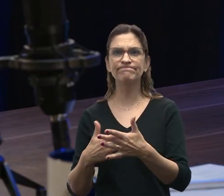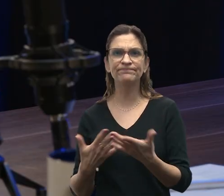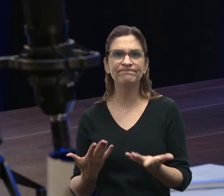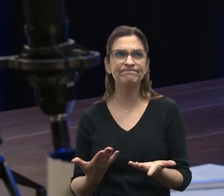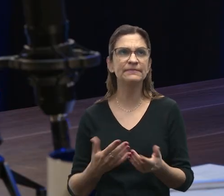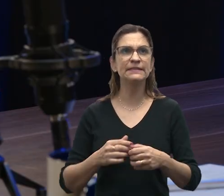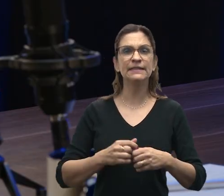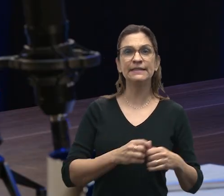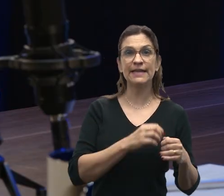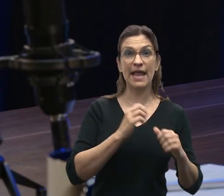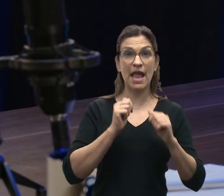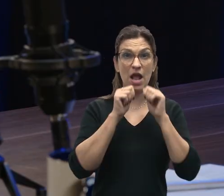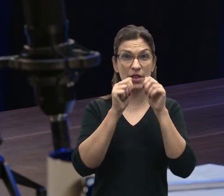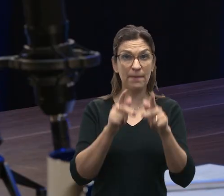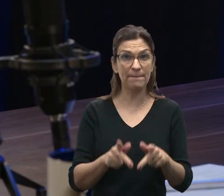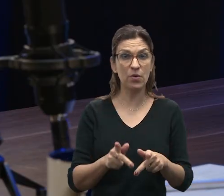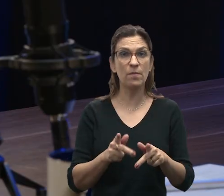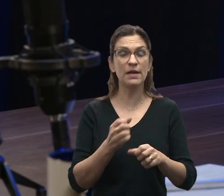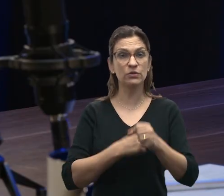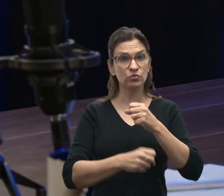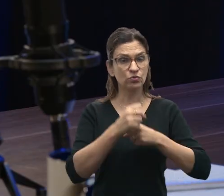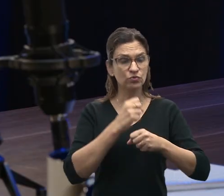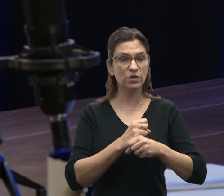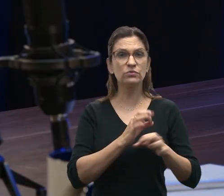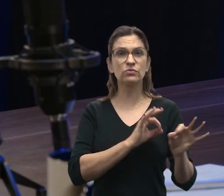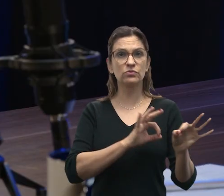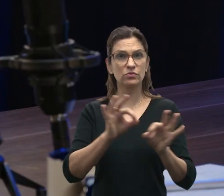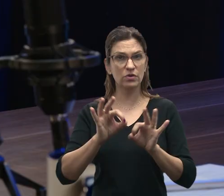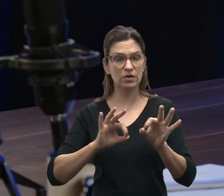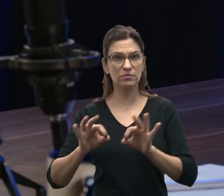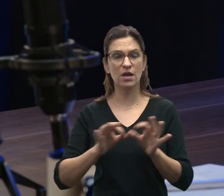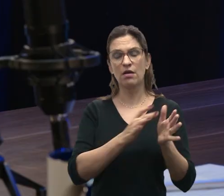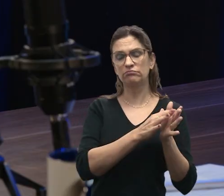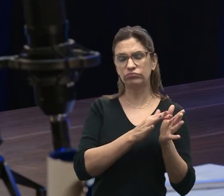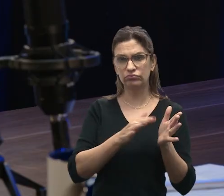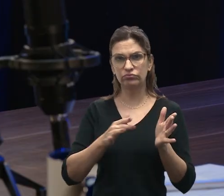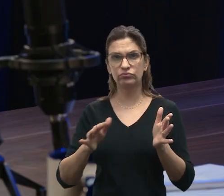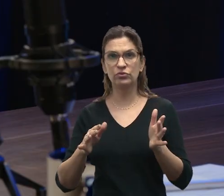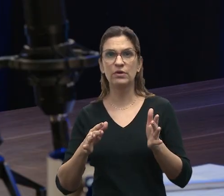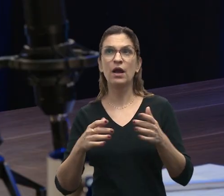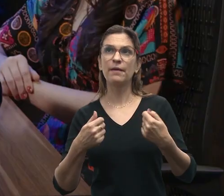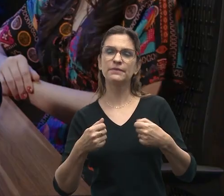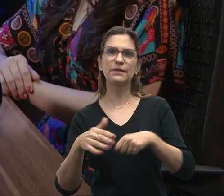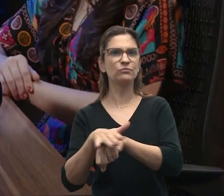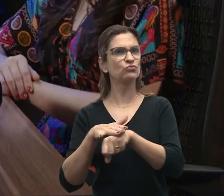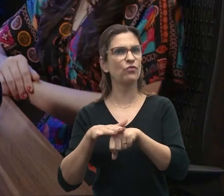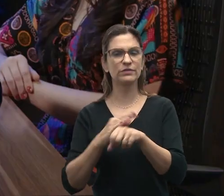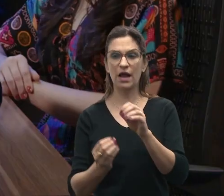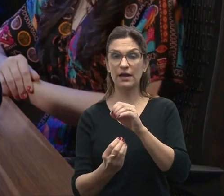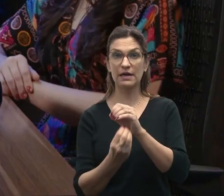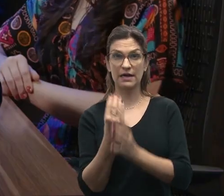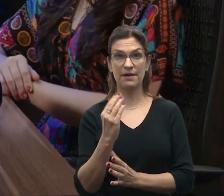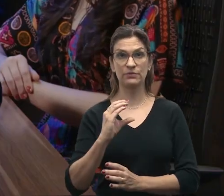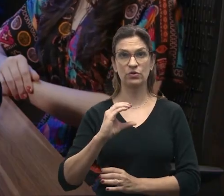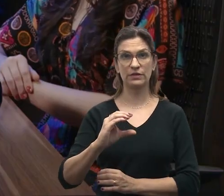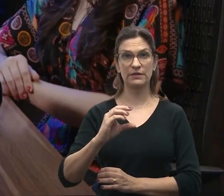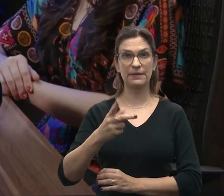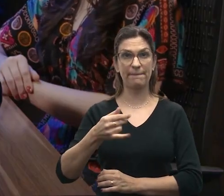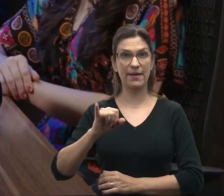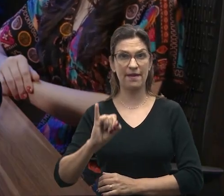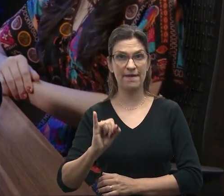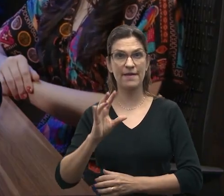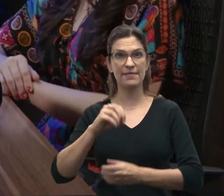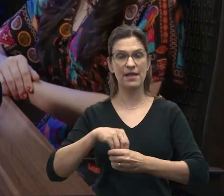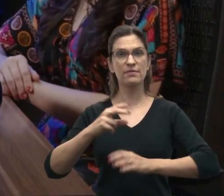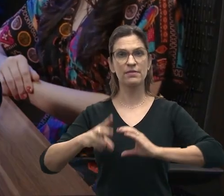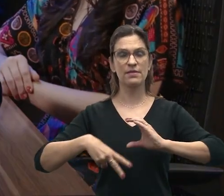anos anteriores e tal, e achamos, olha, nós temos que fazer uma conversa na CPI. E montamos essa CPI,